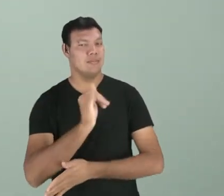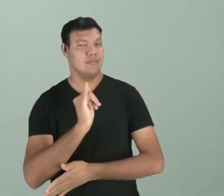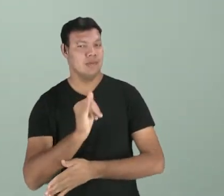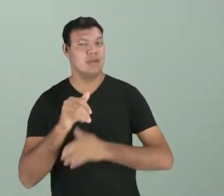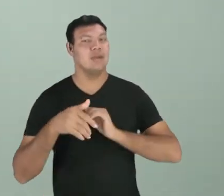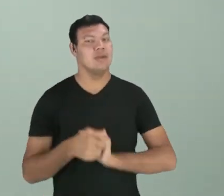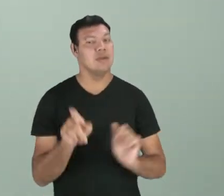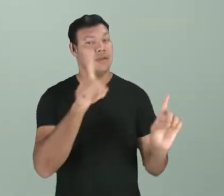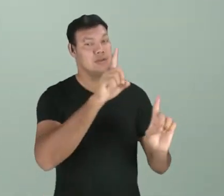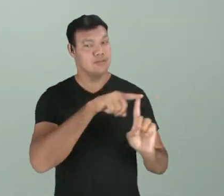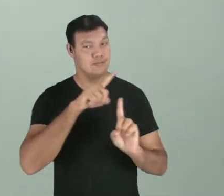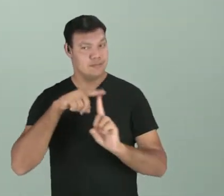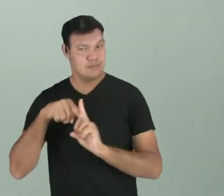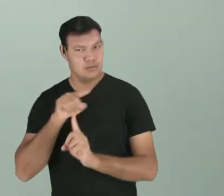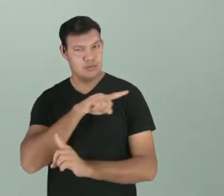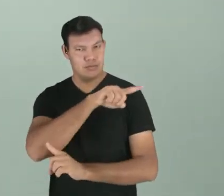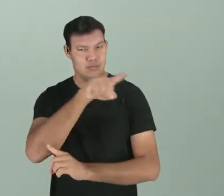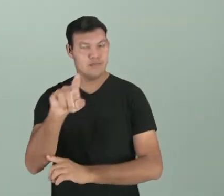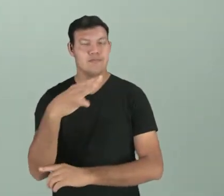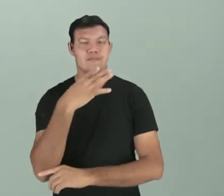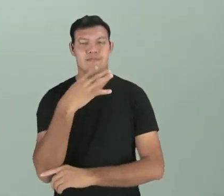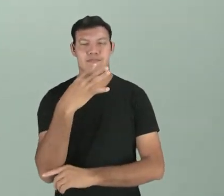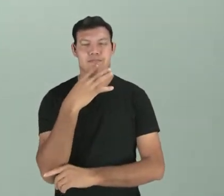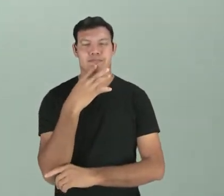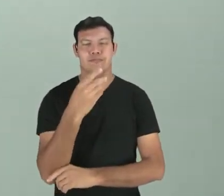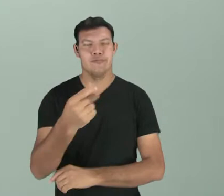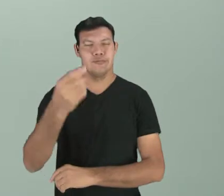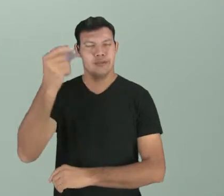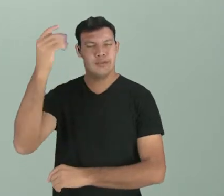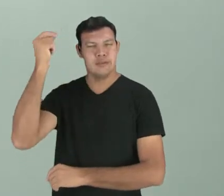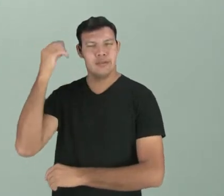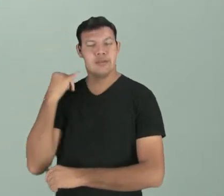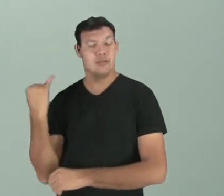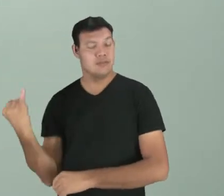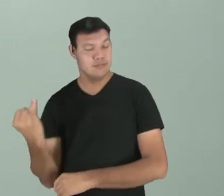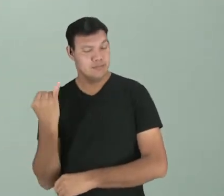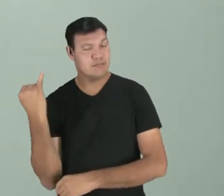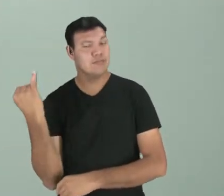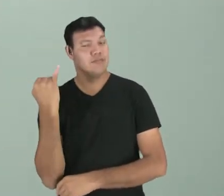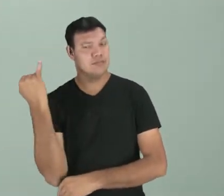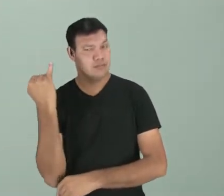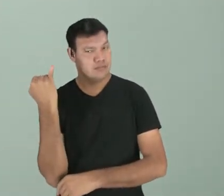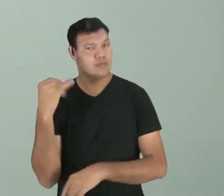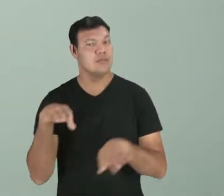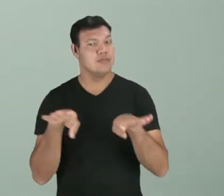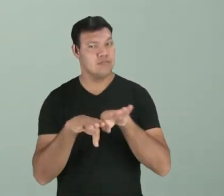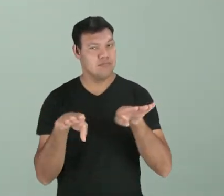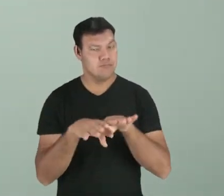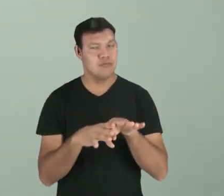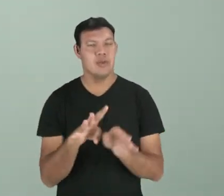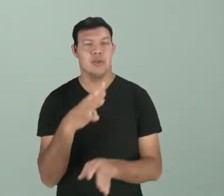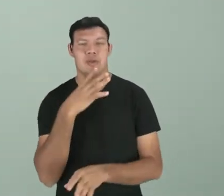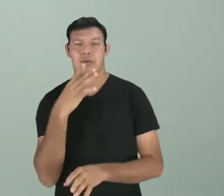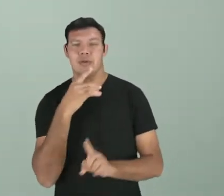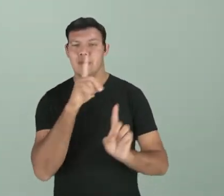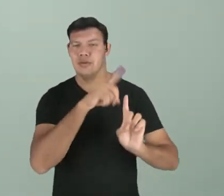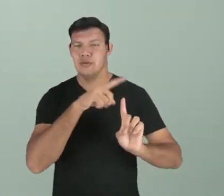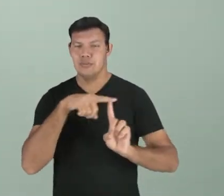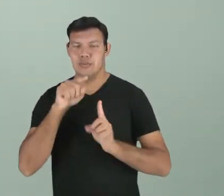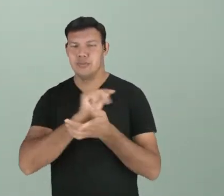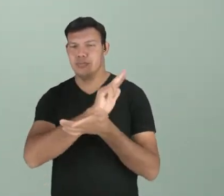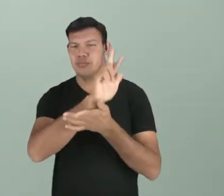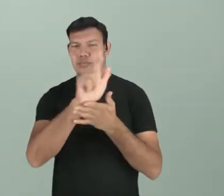é uma tipologia que vocês já conhecem bastante e é de extrema importância você conhecer as diversas tipologias